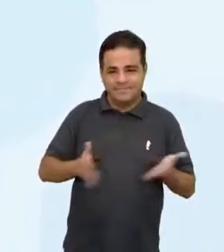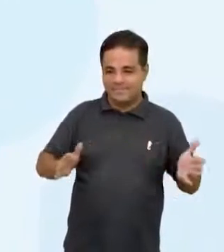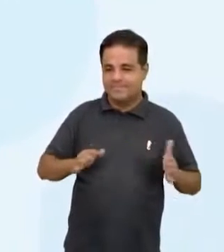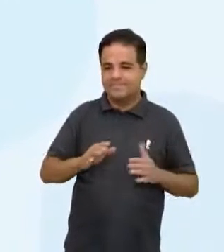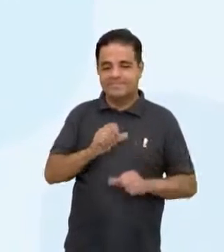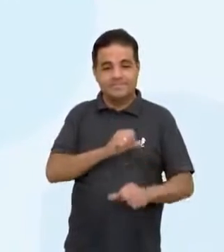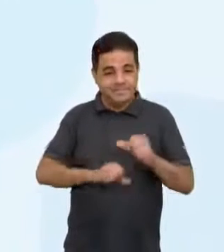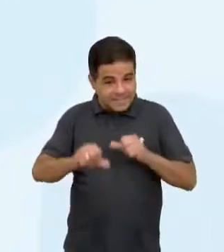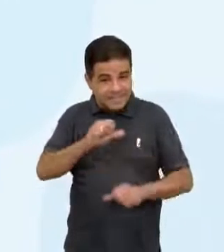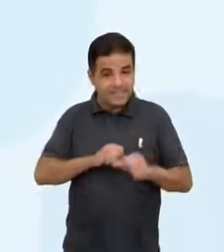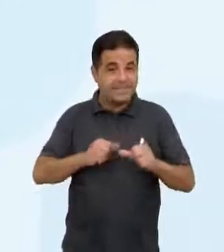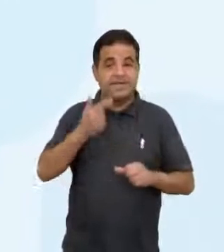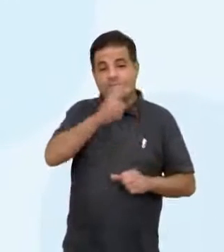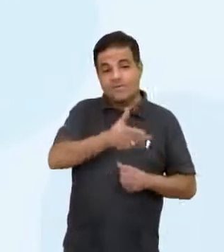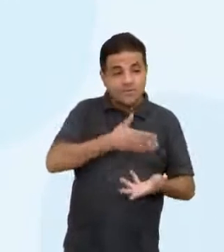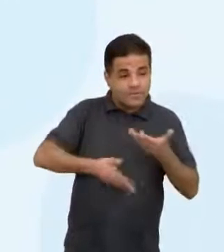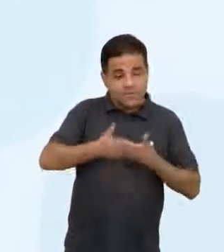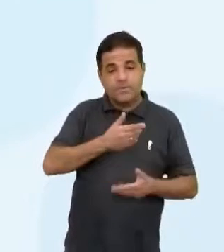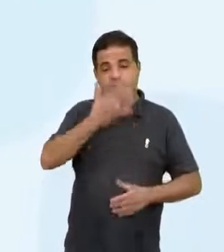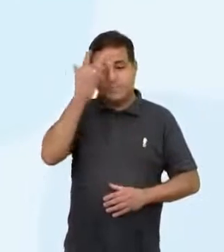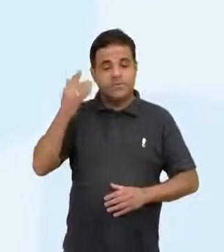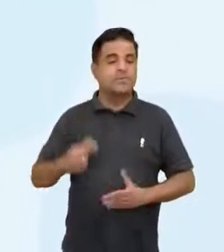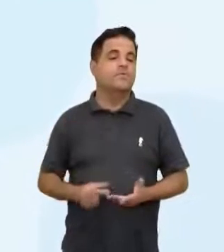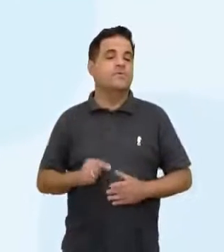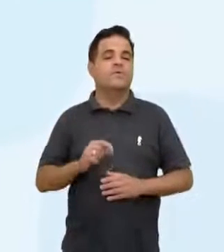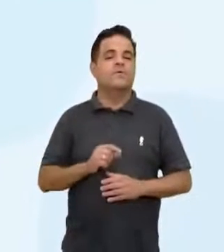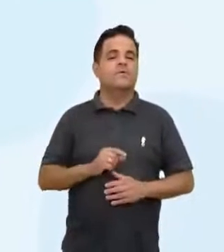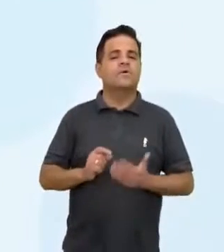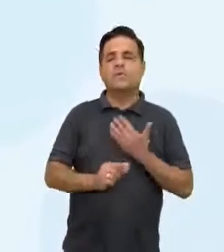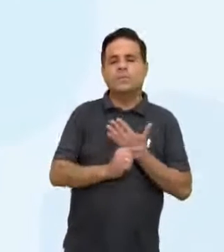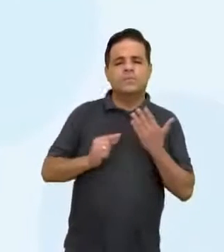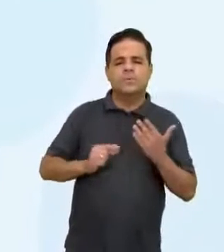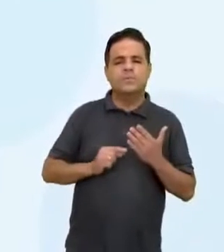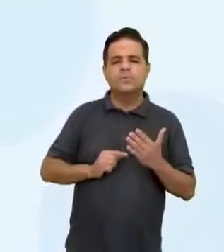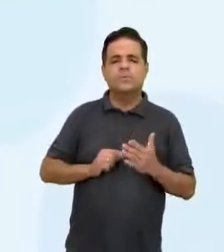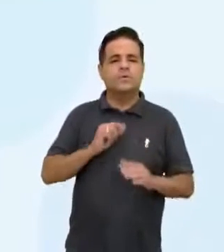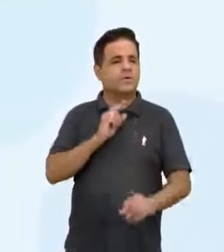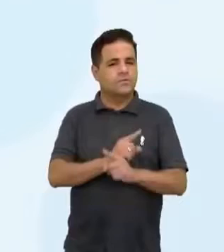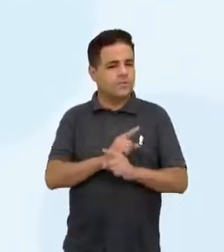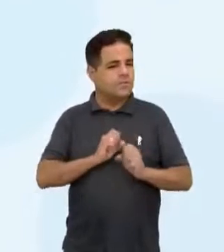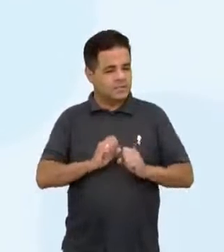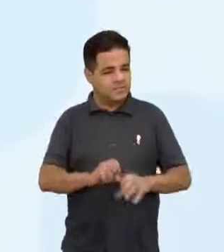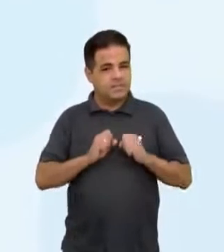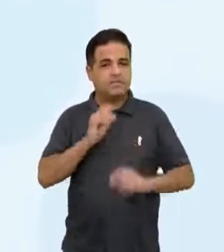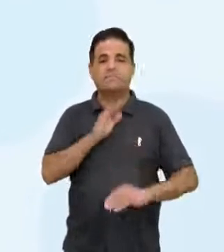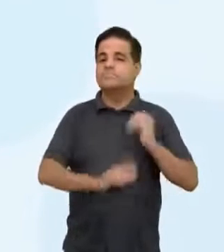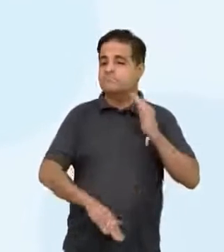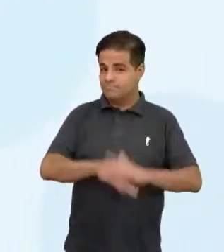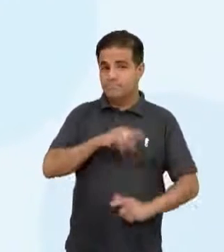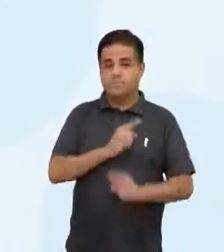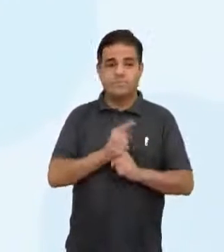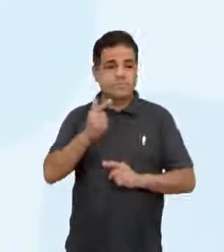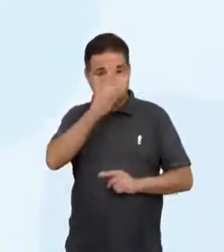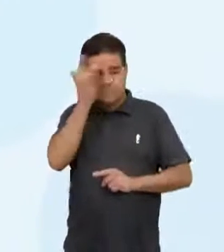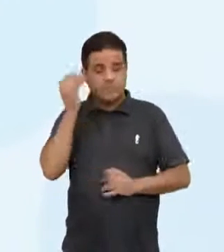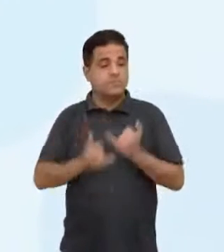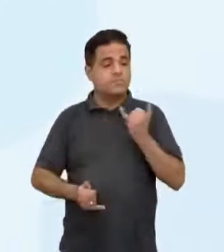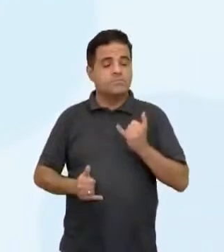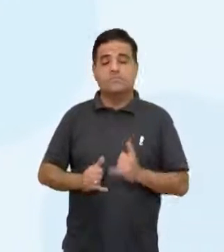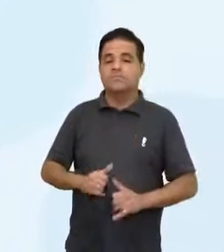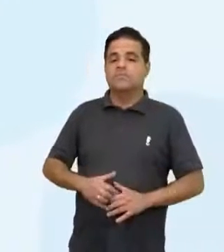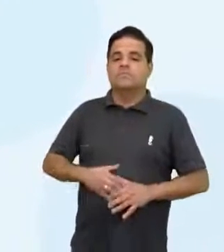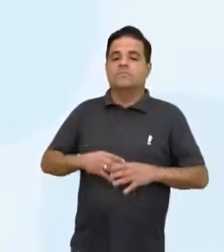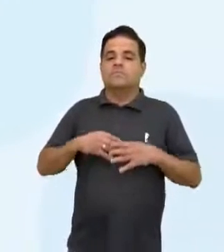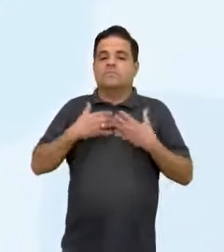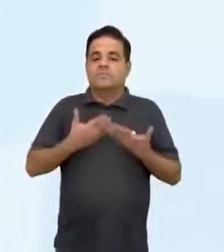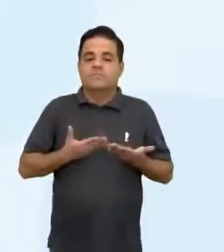do pressuposto que para o autor, educação é descobrir e aprender com semelhantes e pelo domínio sobre o meio em que vive.